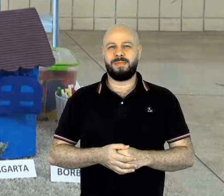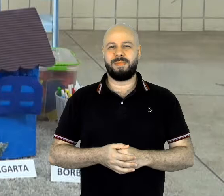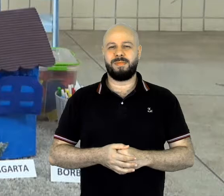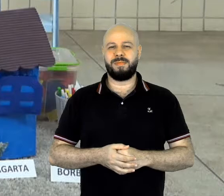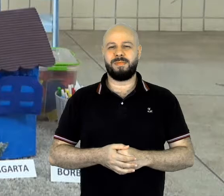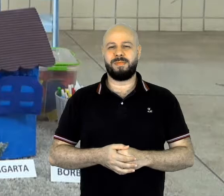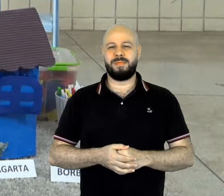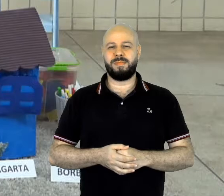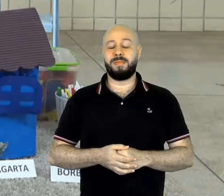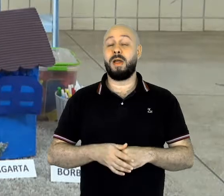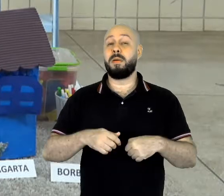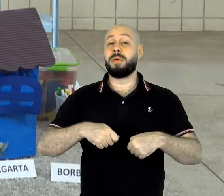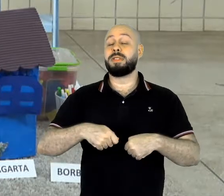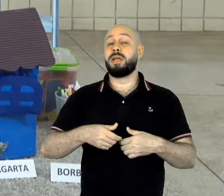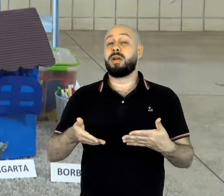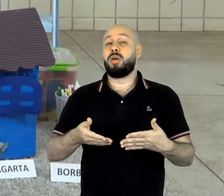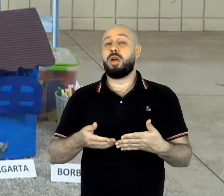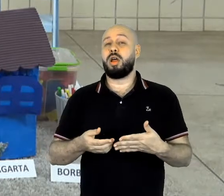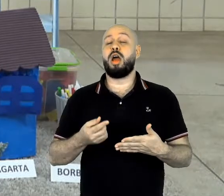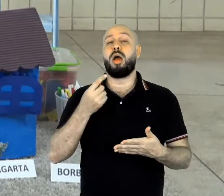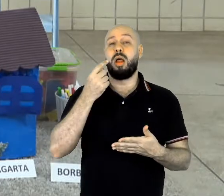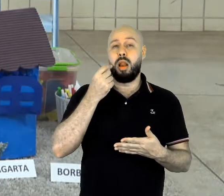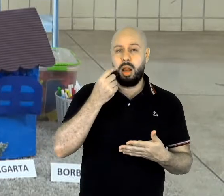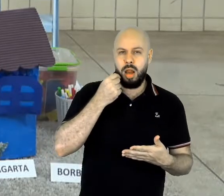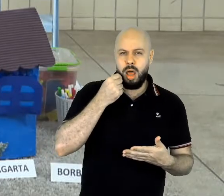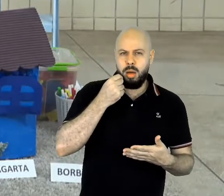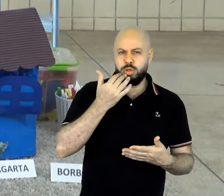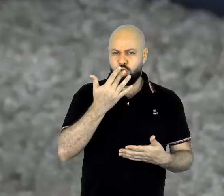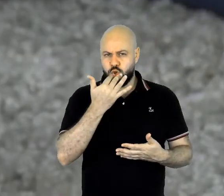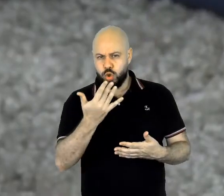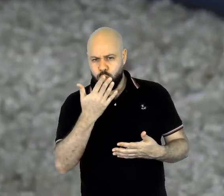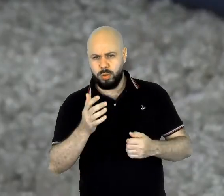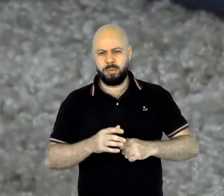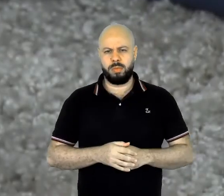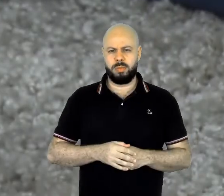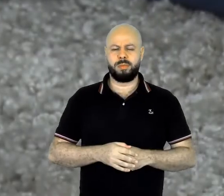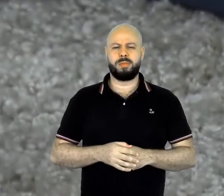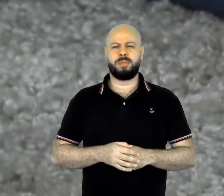Você vai precisar agora de lápis coloridos,